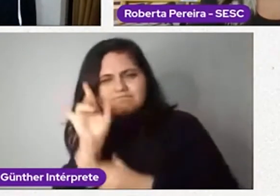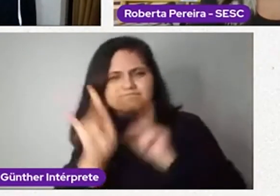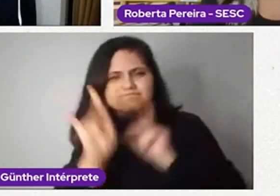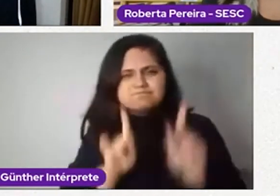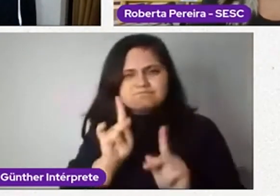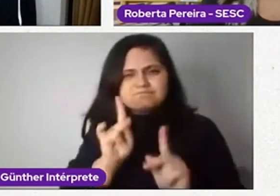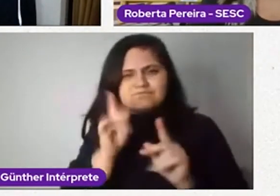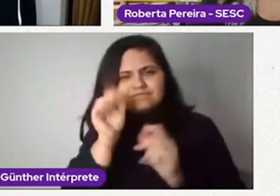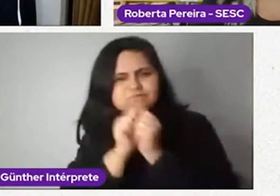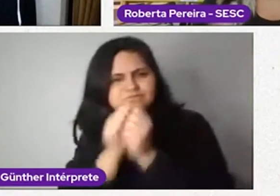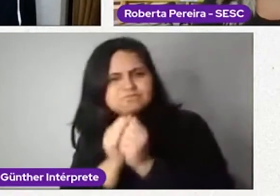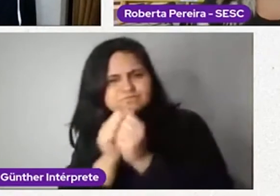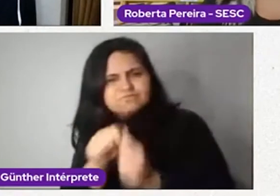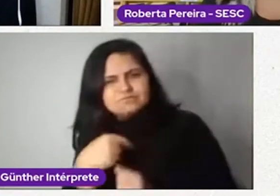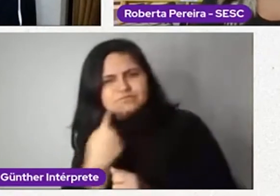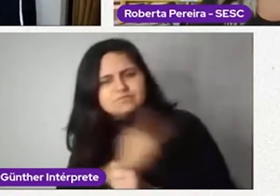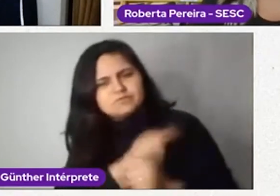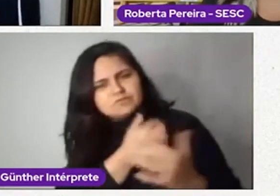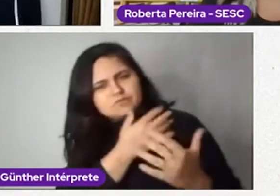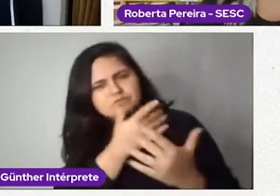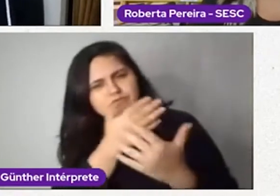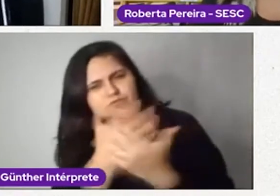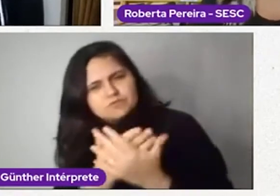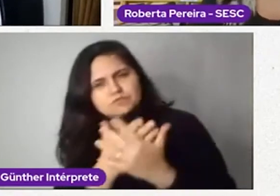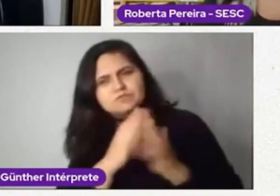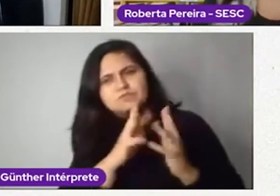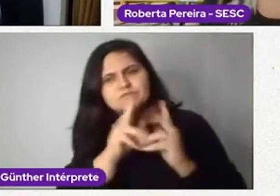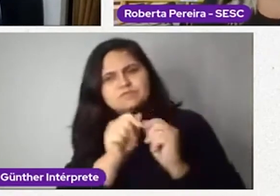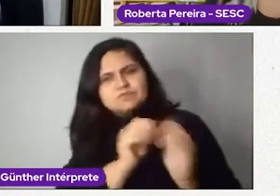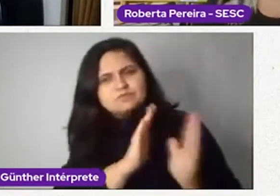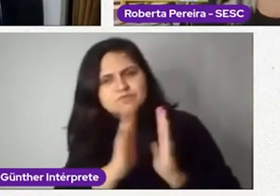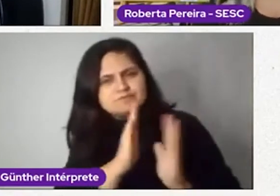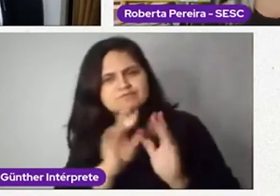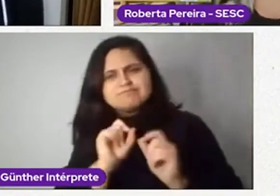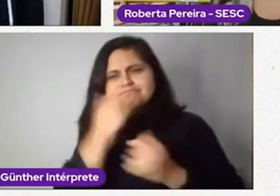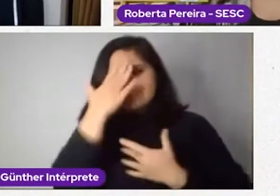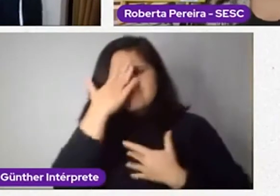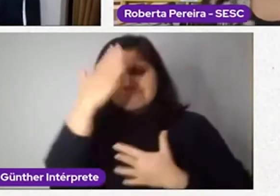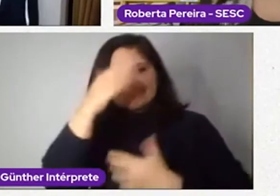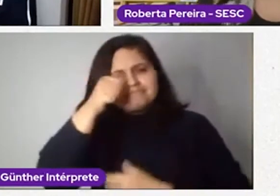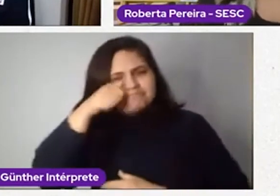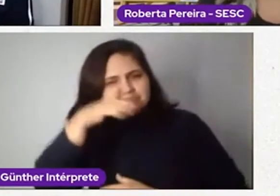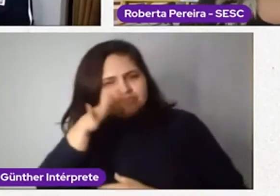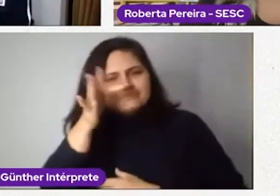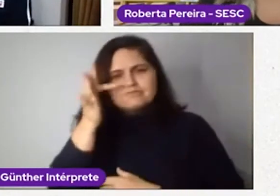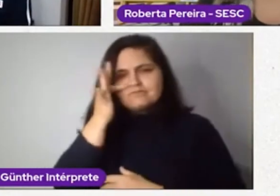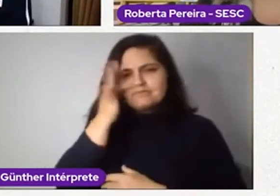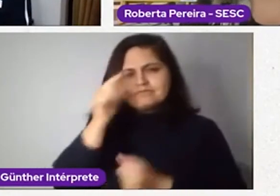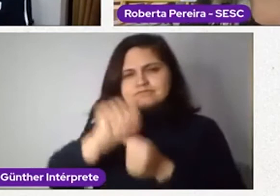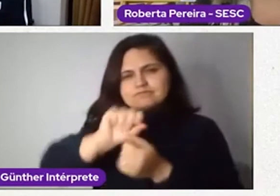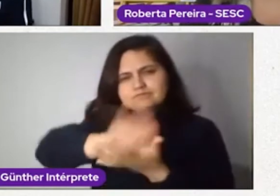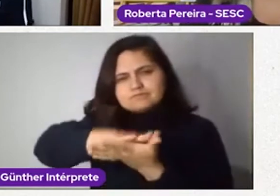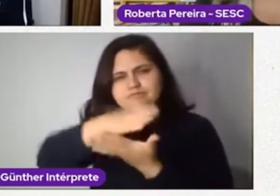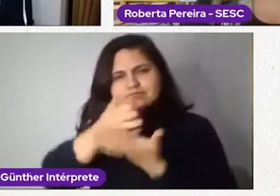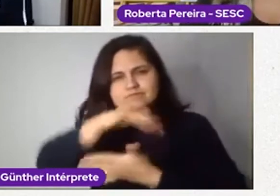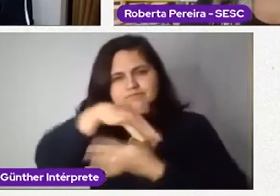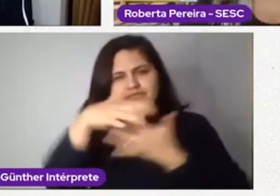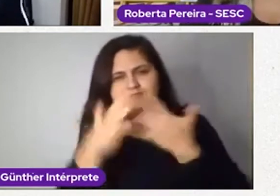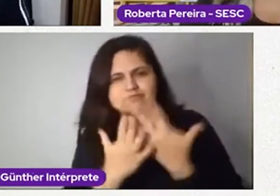vocês que ficou com a gente aqui durante esse tempo, agradecer a Dúlia e a Fernanda, que fizeram a tradução em